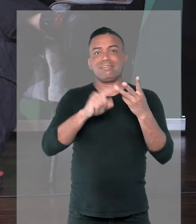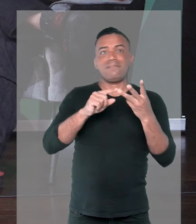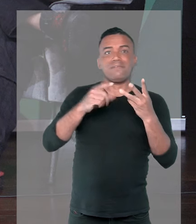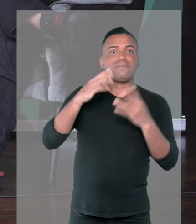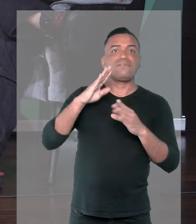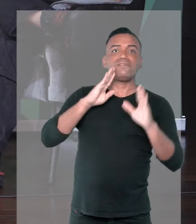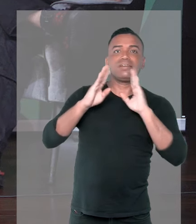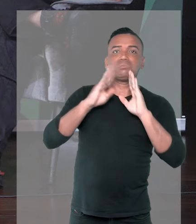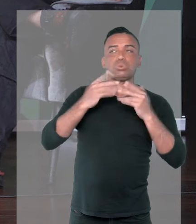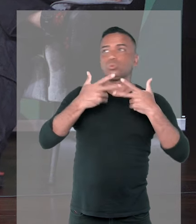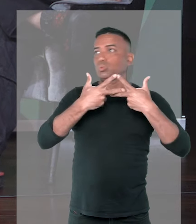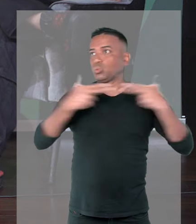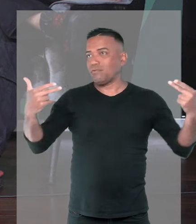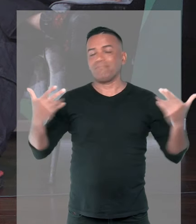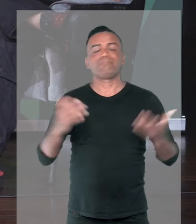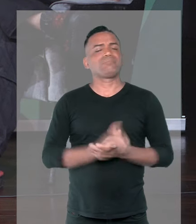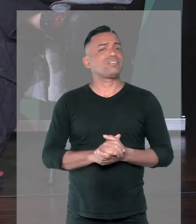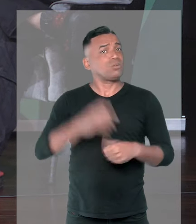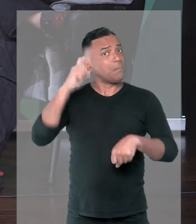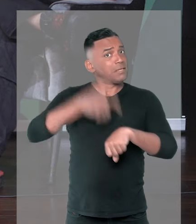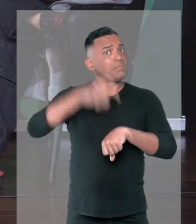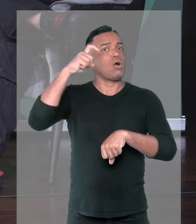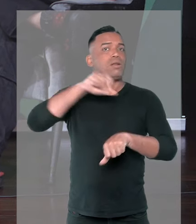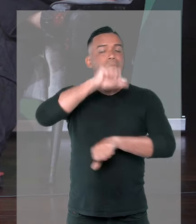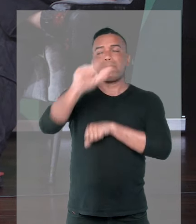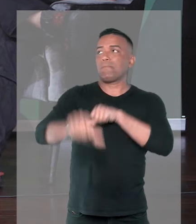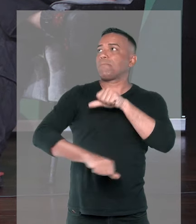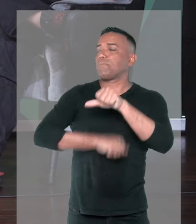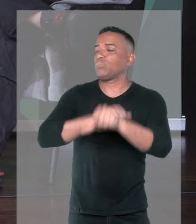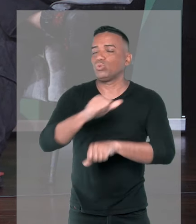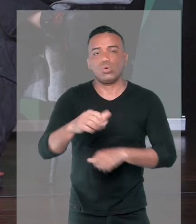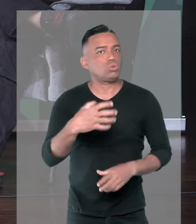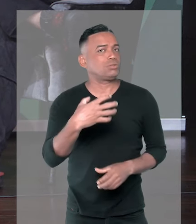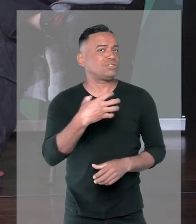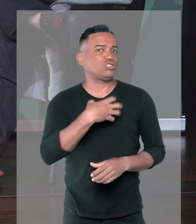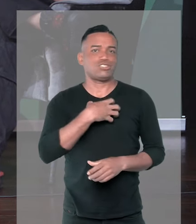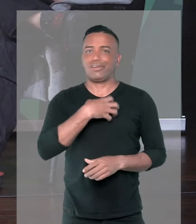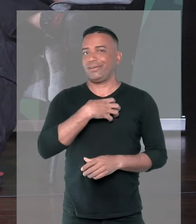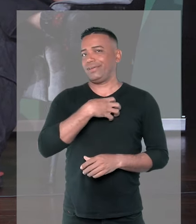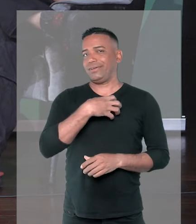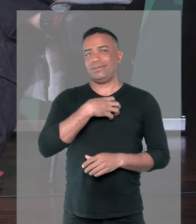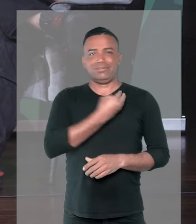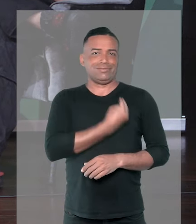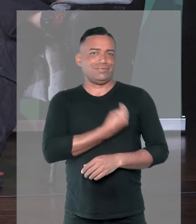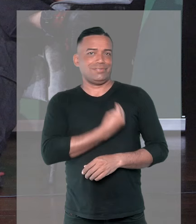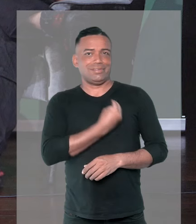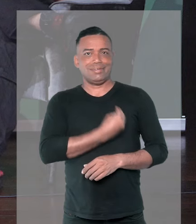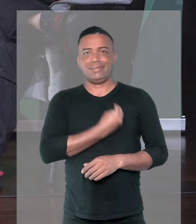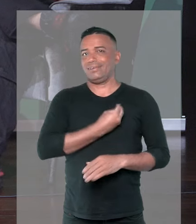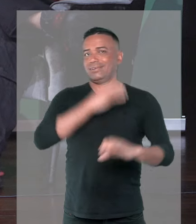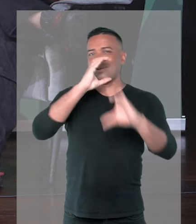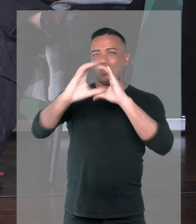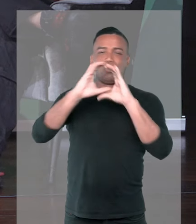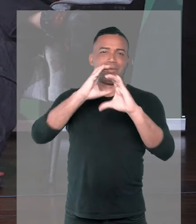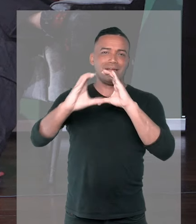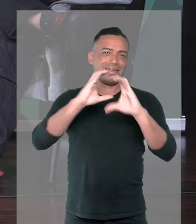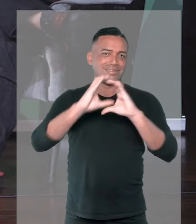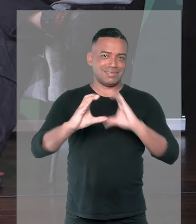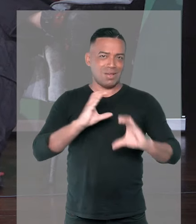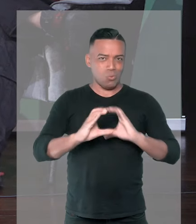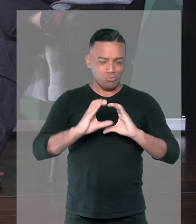mais com todo mundo na mesma hora modificou dramaticamente o espaço de comunicação o